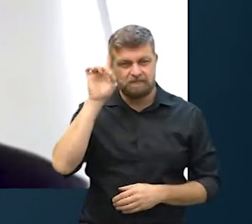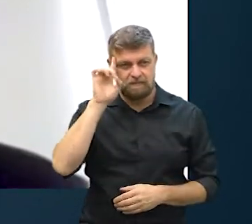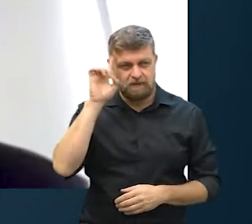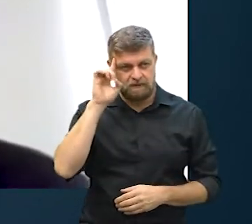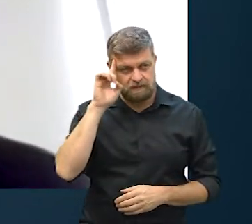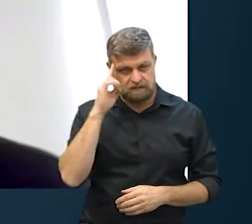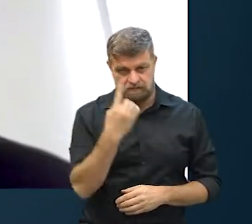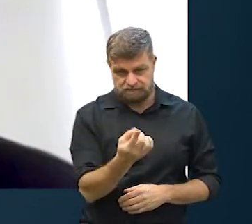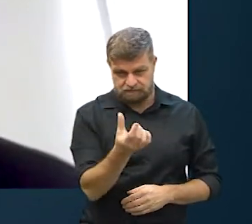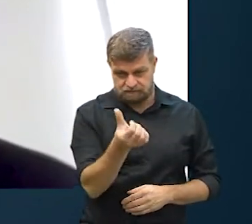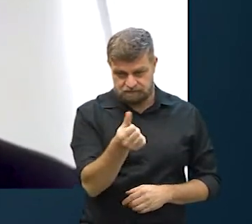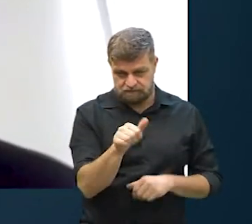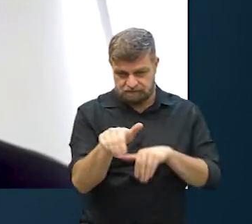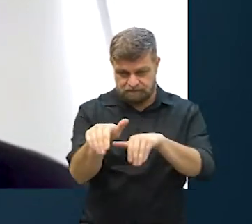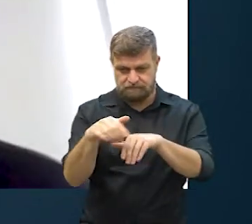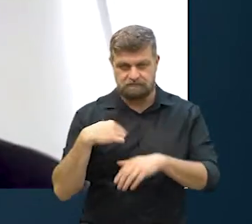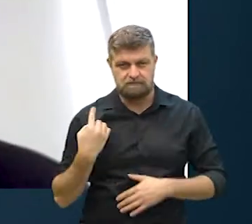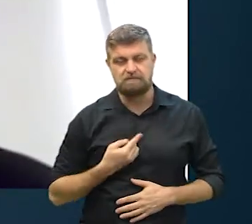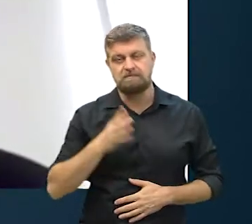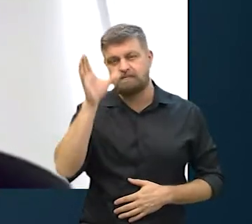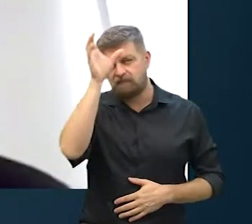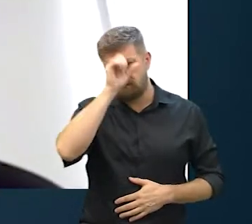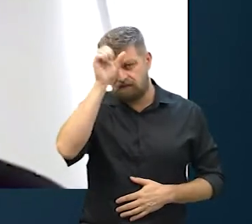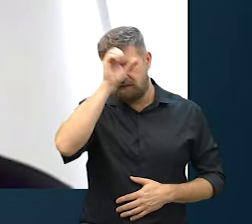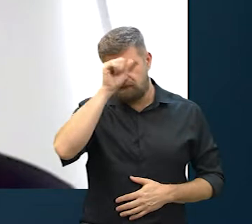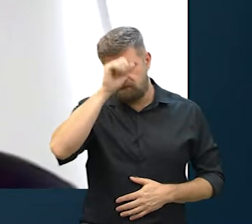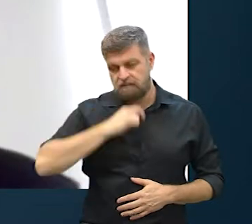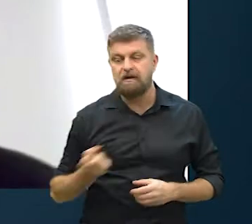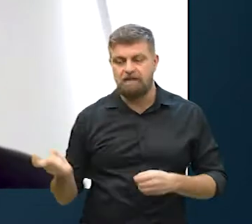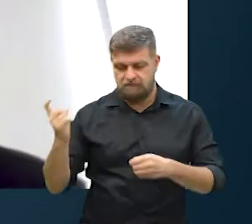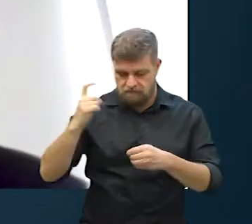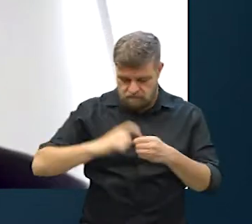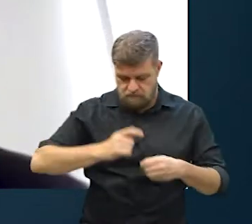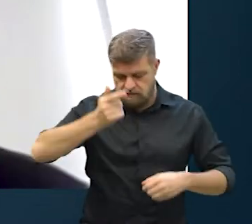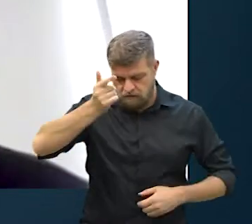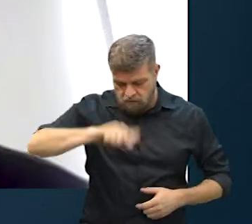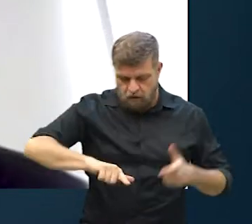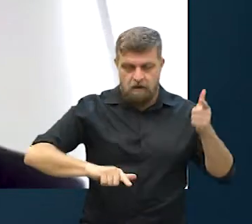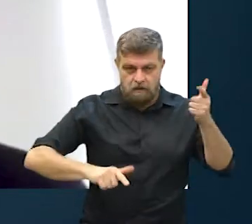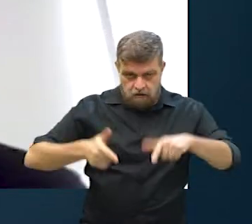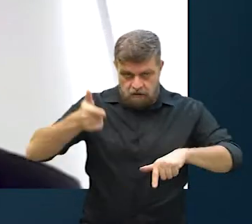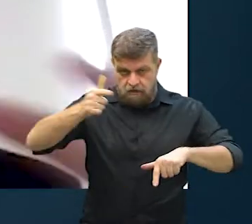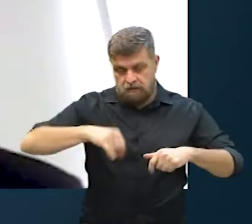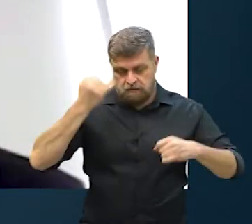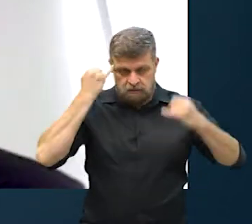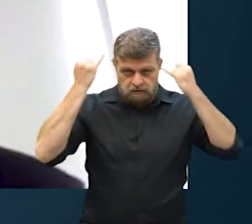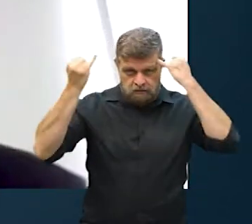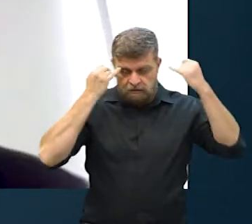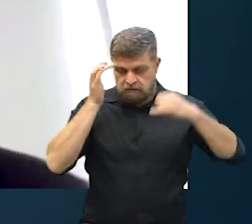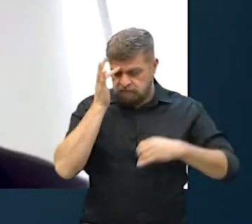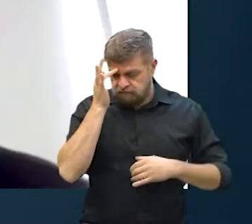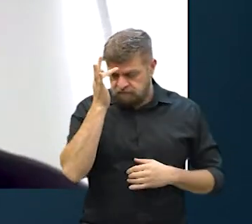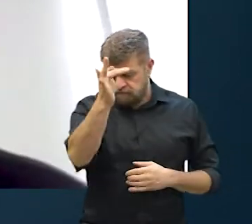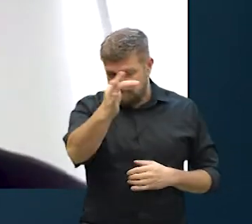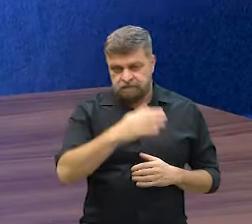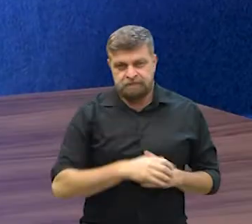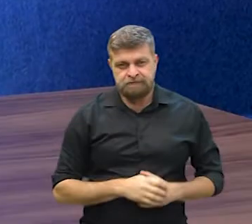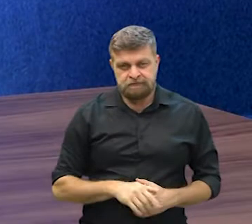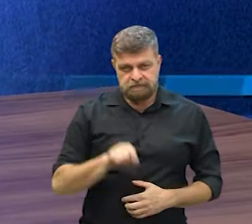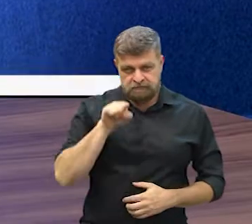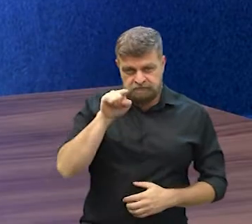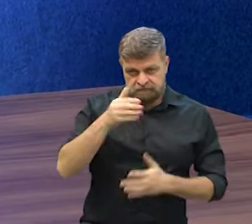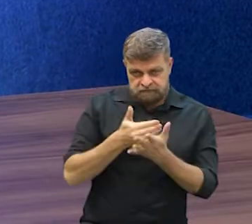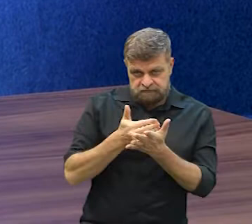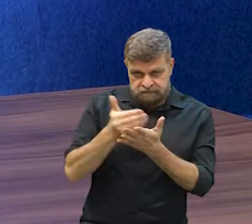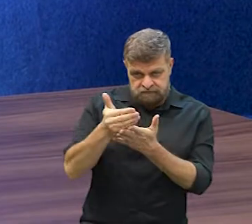lá no dia 16, mas a gente aprendeu muito e com certeza ela vai voltar aí com outras ideias no futuro.